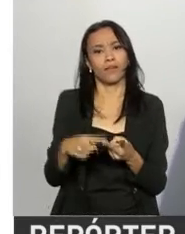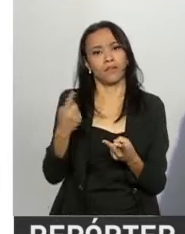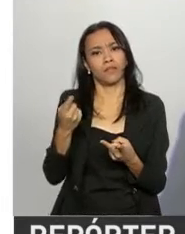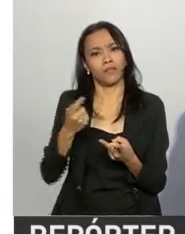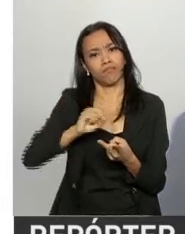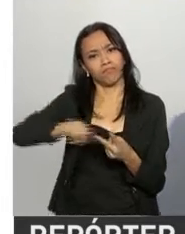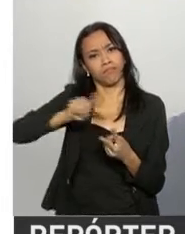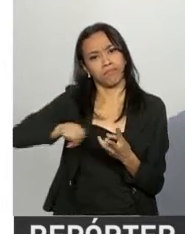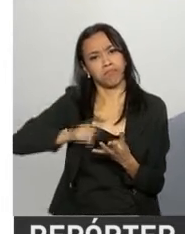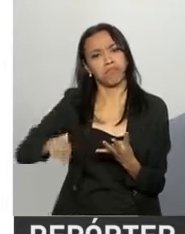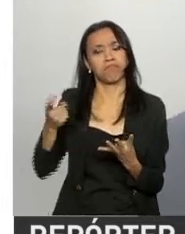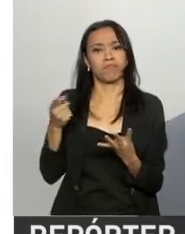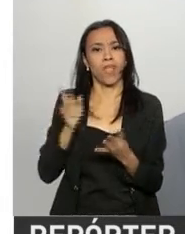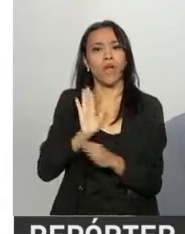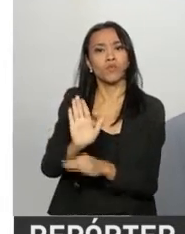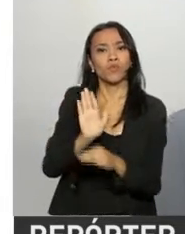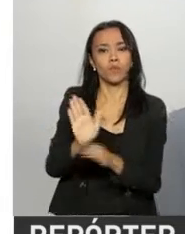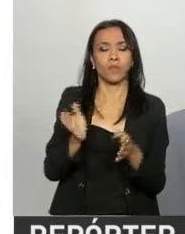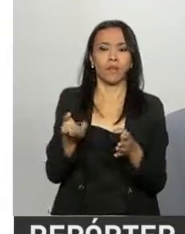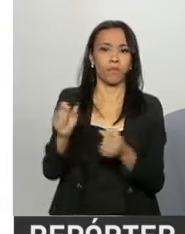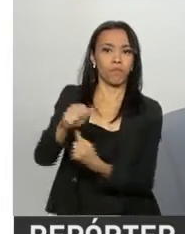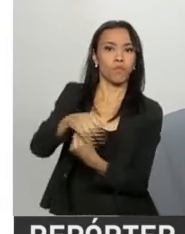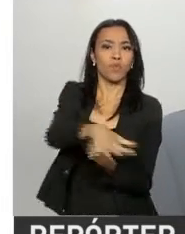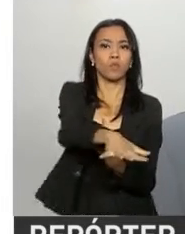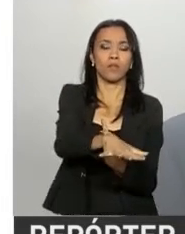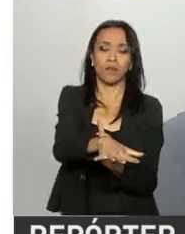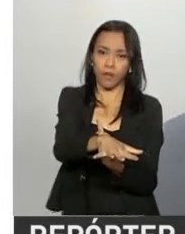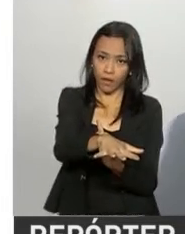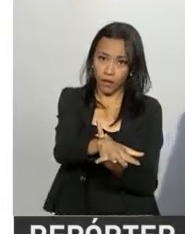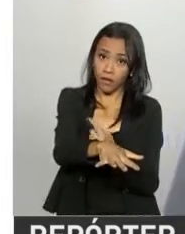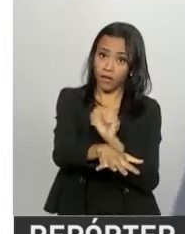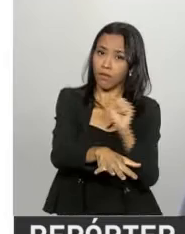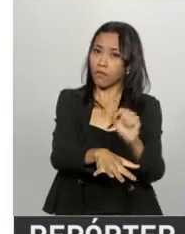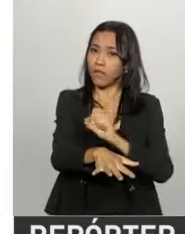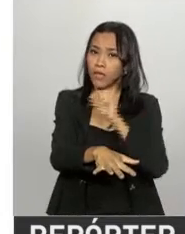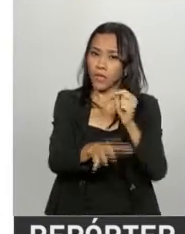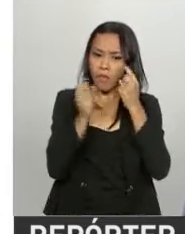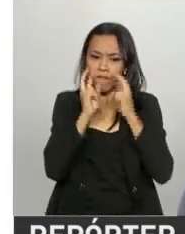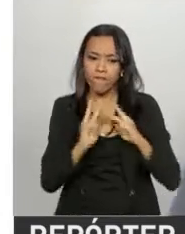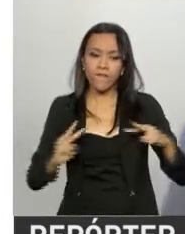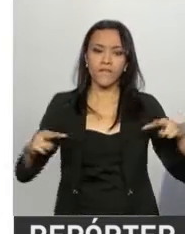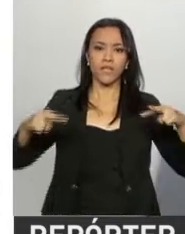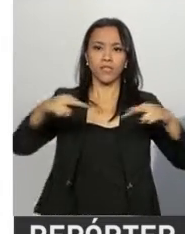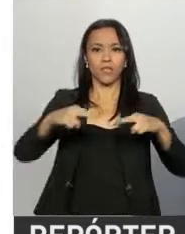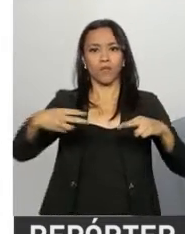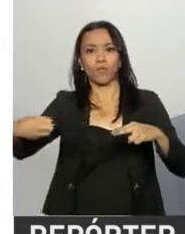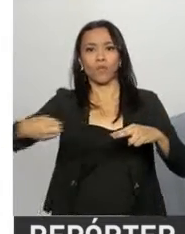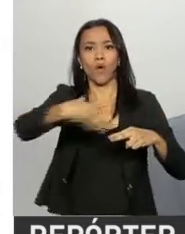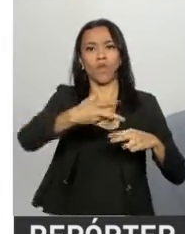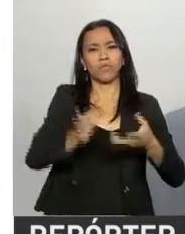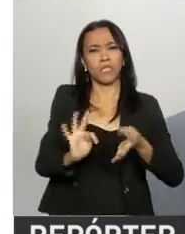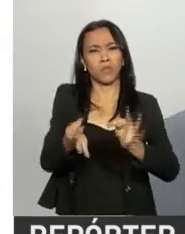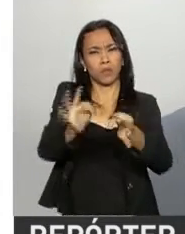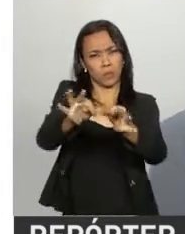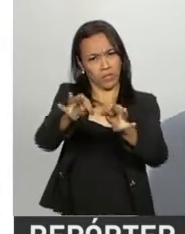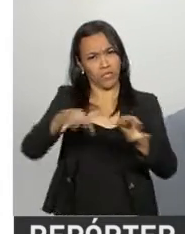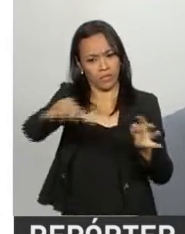também, ajudando a multiplicar essa visão inovadora no espaço público e